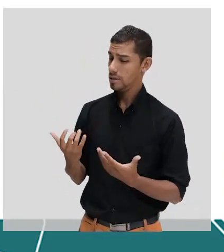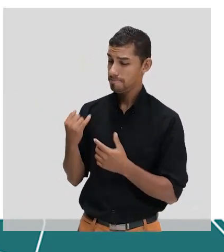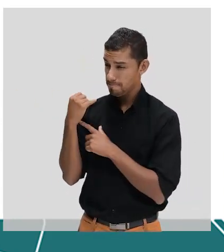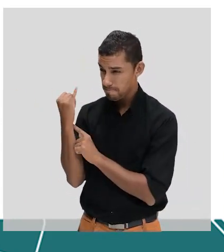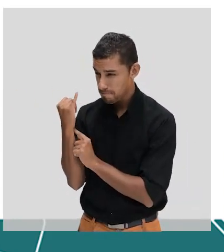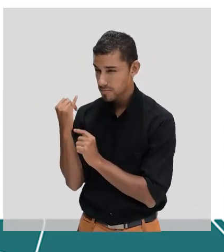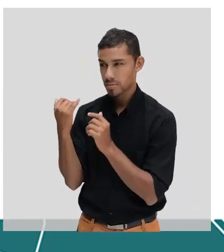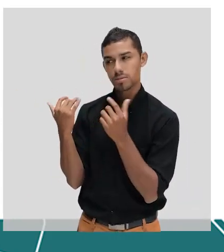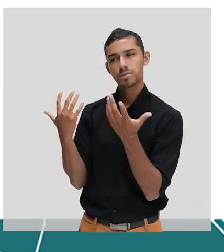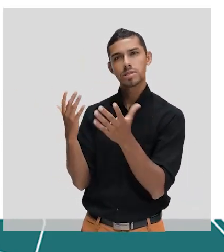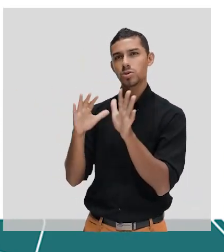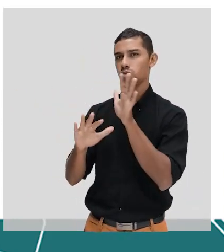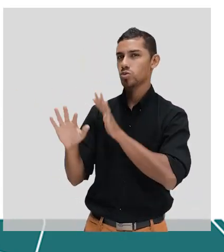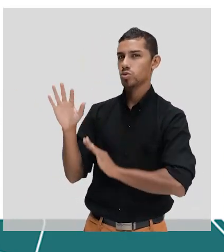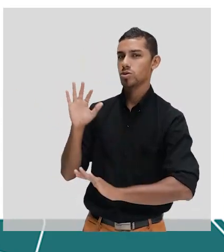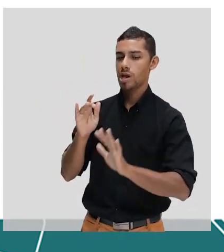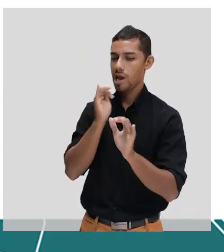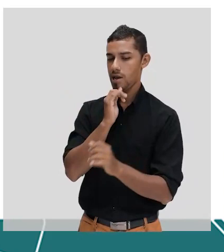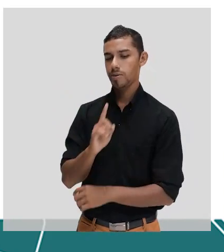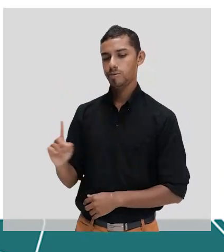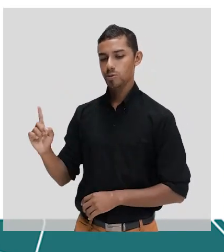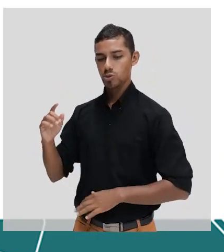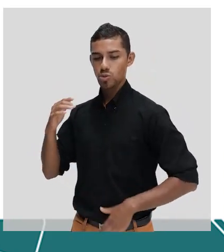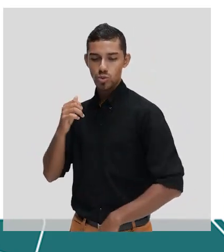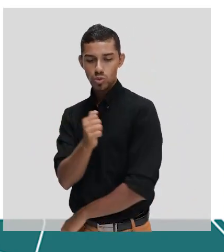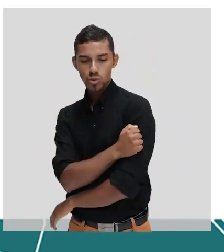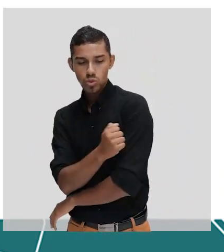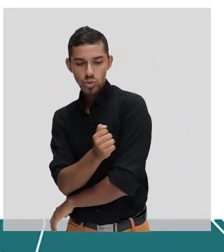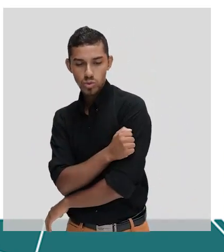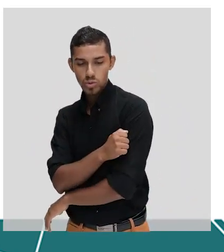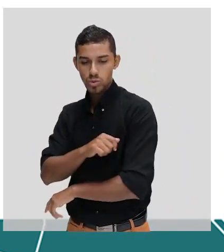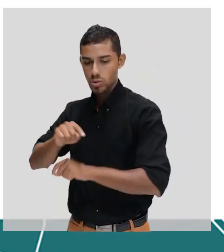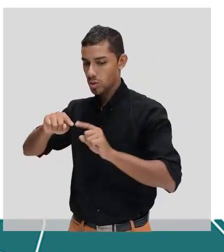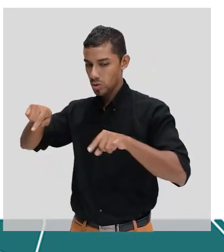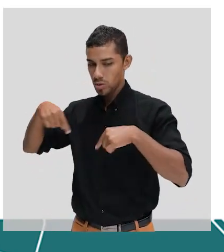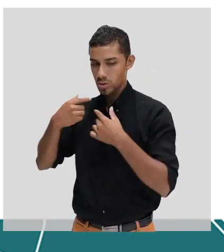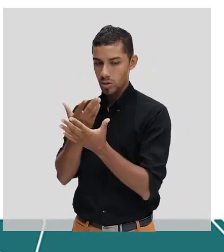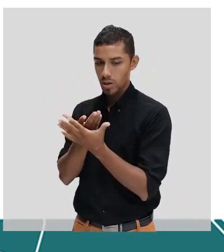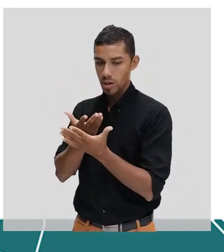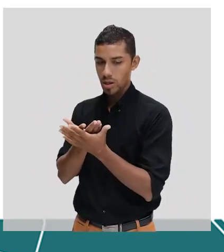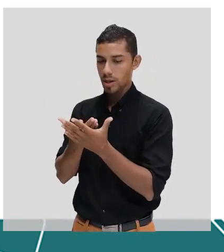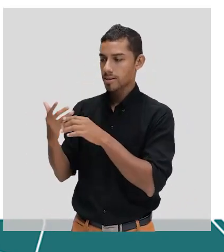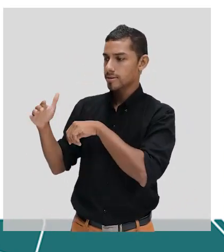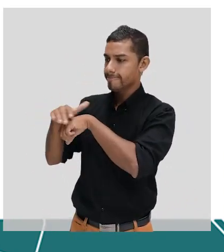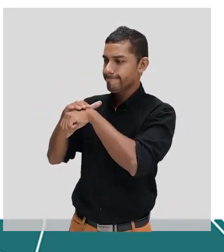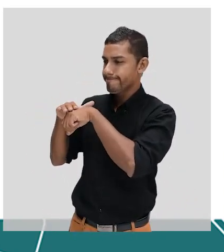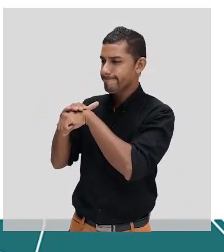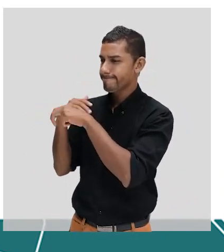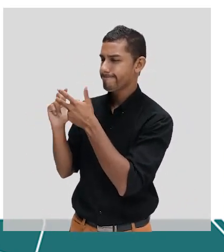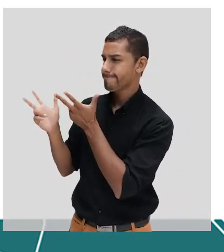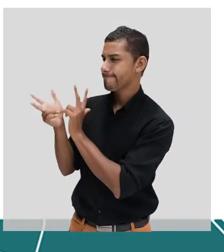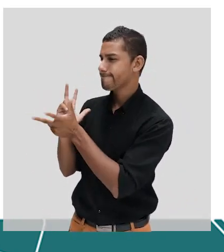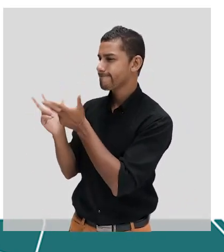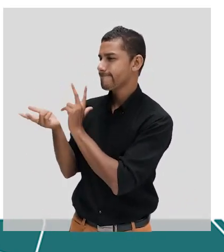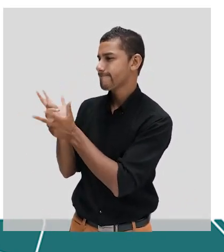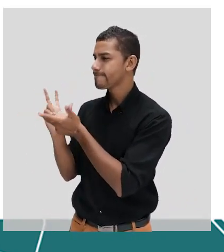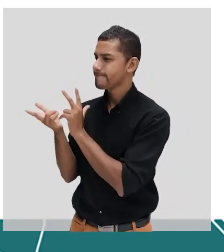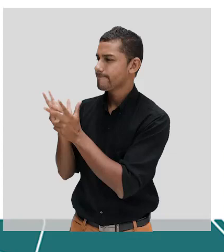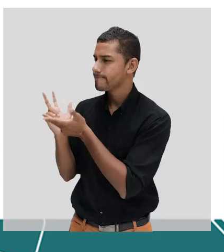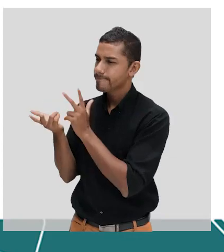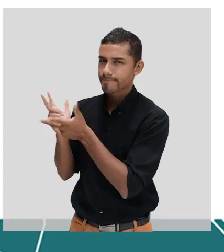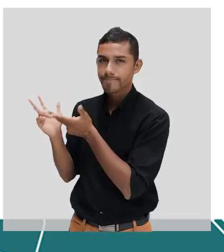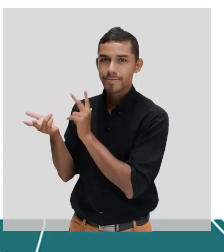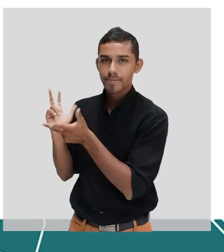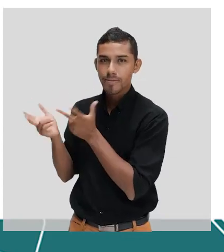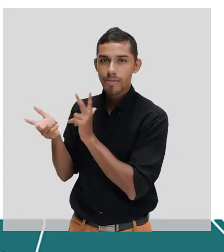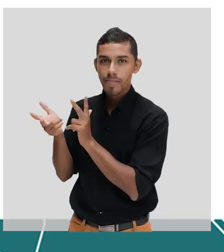claro o que eles estão fazendo. Pelo menos eu acredito. Né? É uma sala de aula onde os alunos estão conversando. E eles, na cena que vai decorrendo,